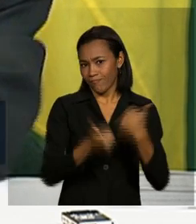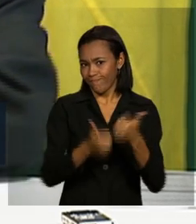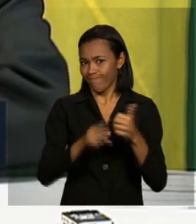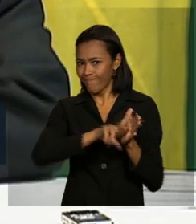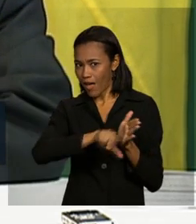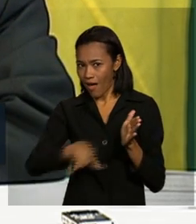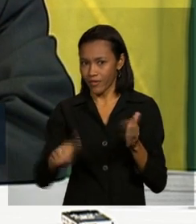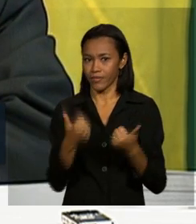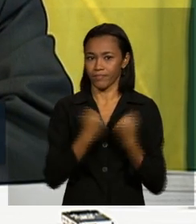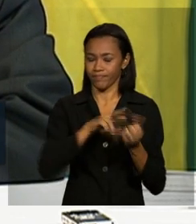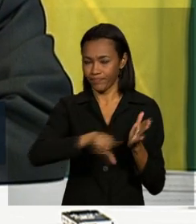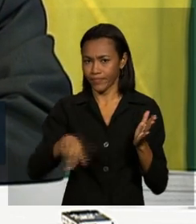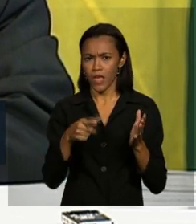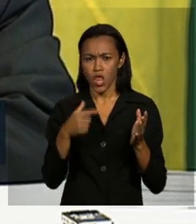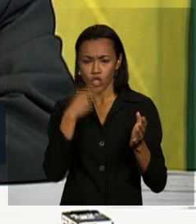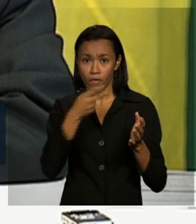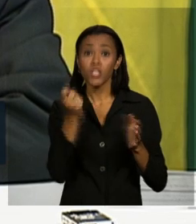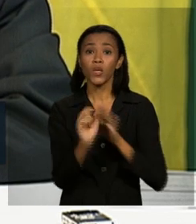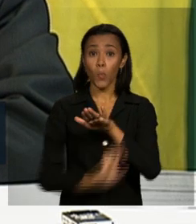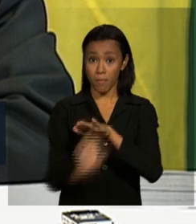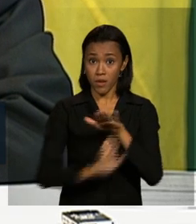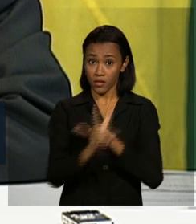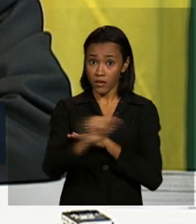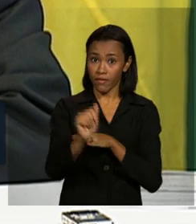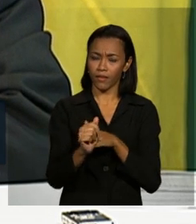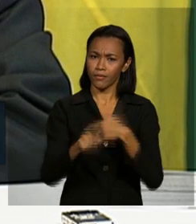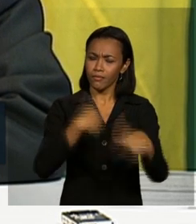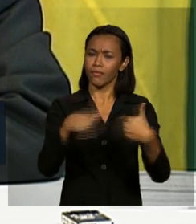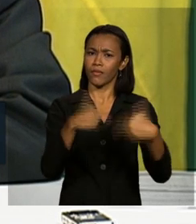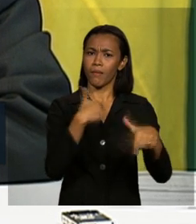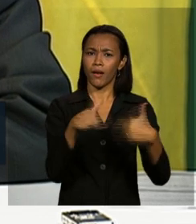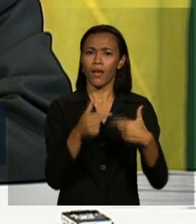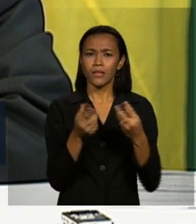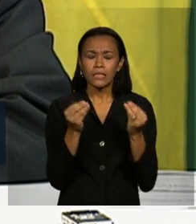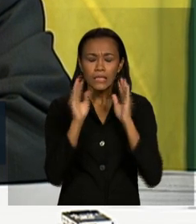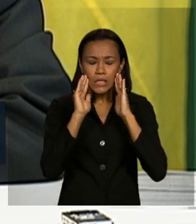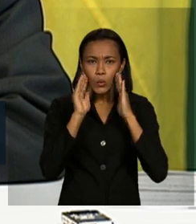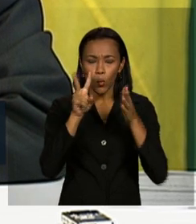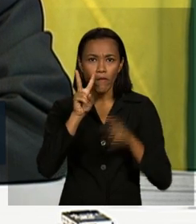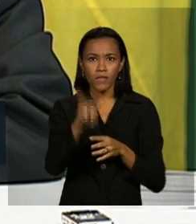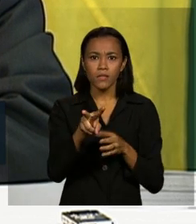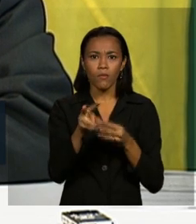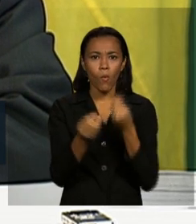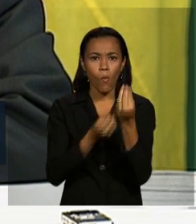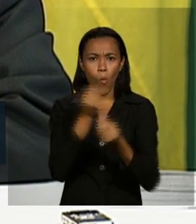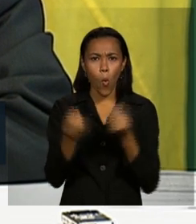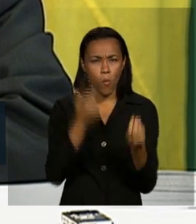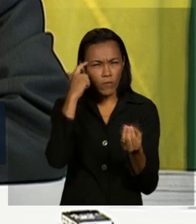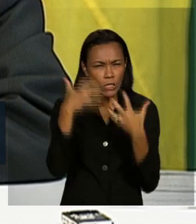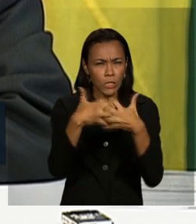transportes nós estamos falando de uma empresa que vai trabalhar dentro de uma visão absoluta de